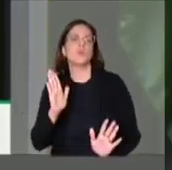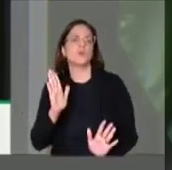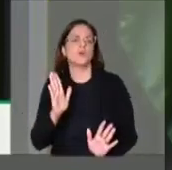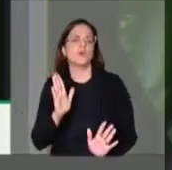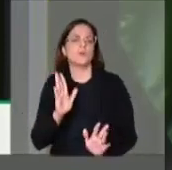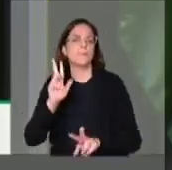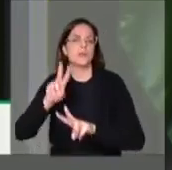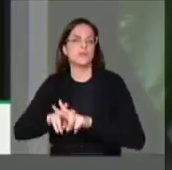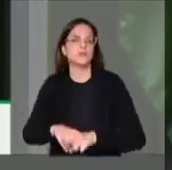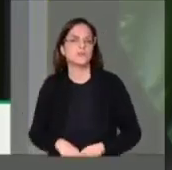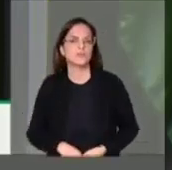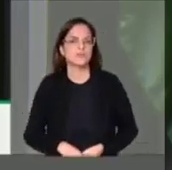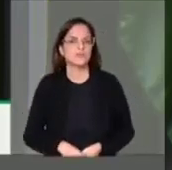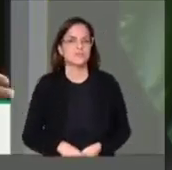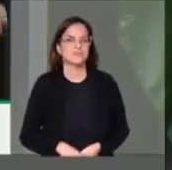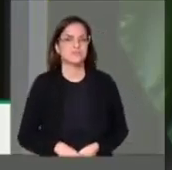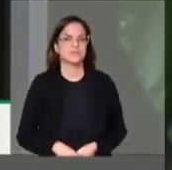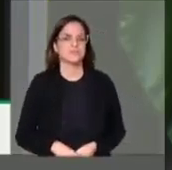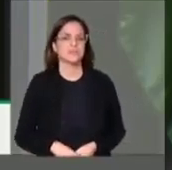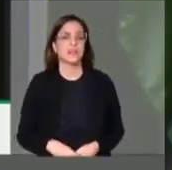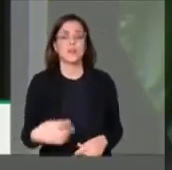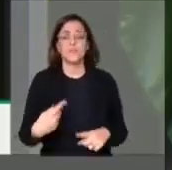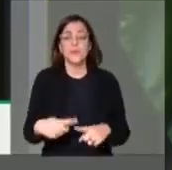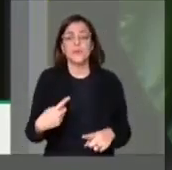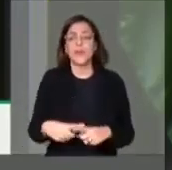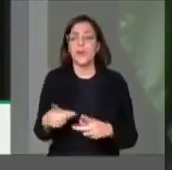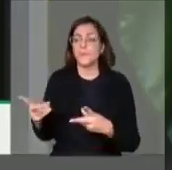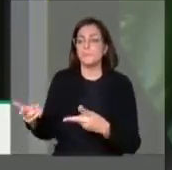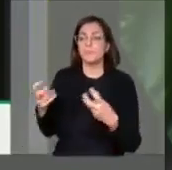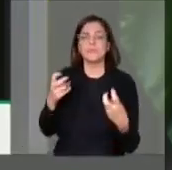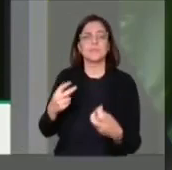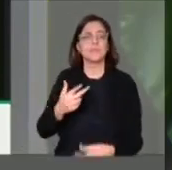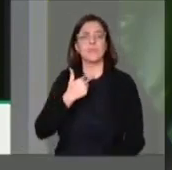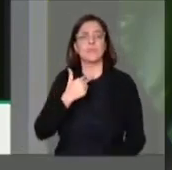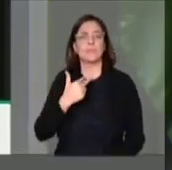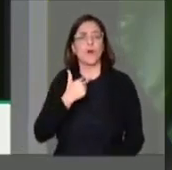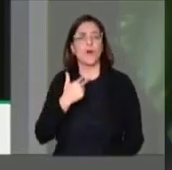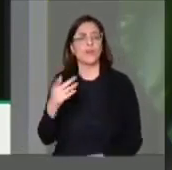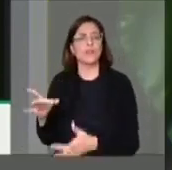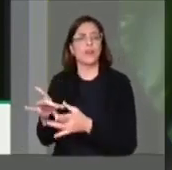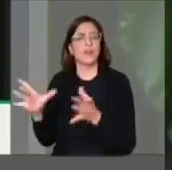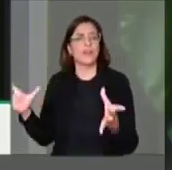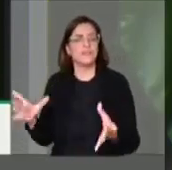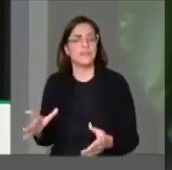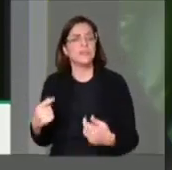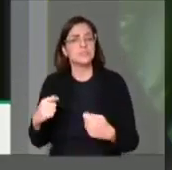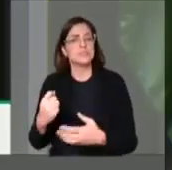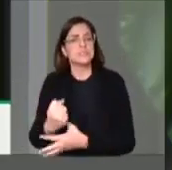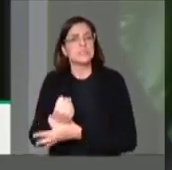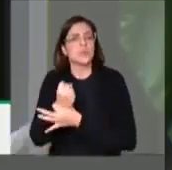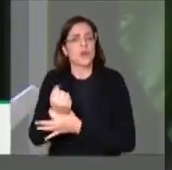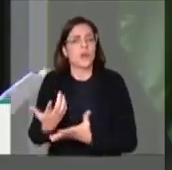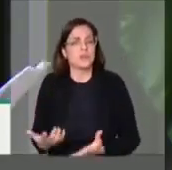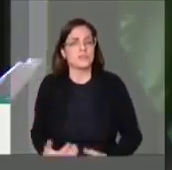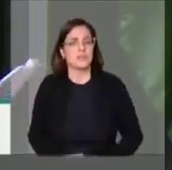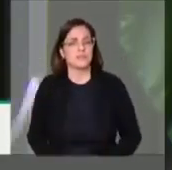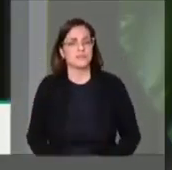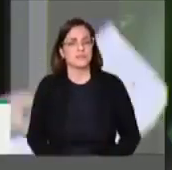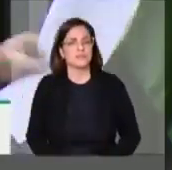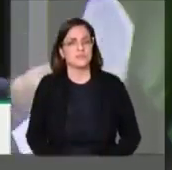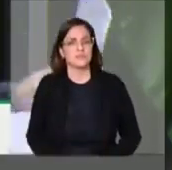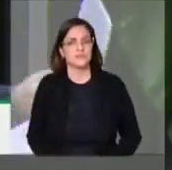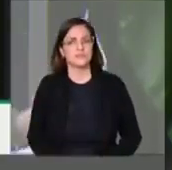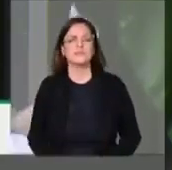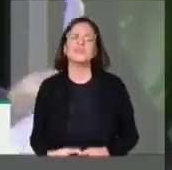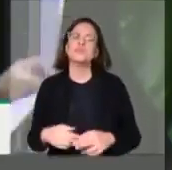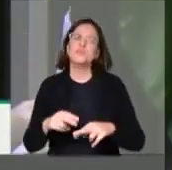Supremo Tribunal Federal, mas em virtude da necessidade de segregação para resguardar os fins do processo penal. Então,